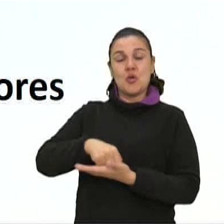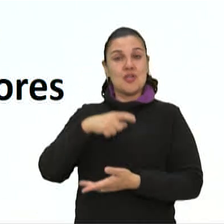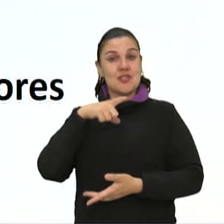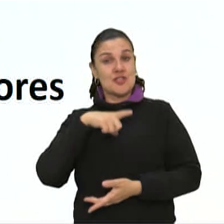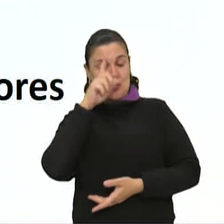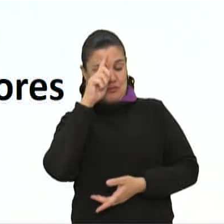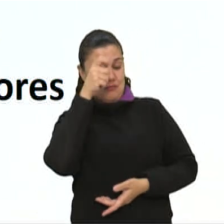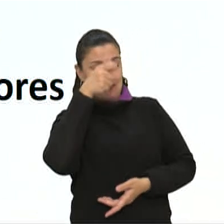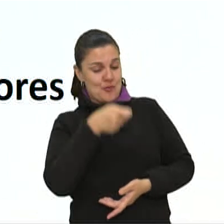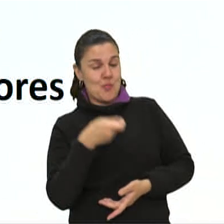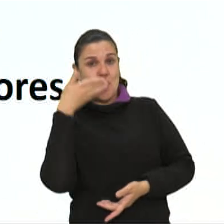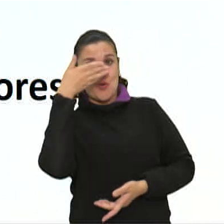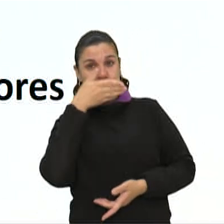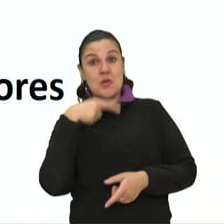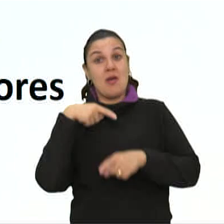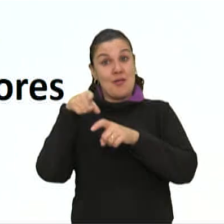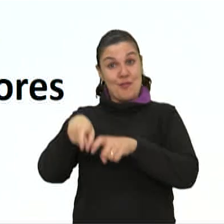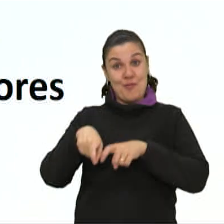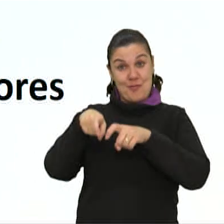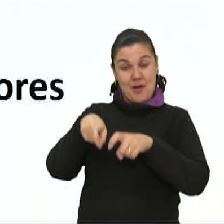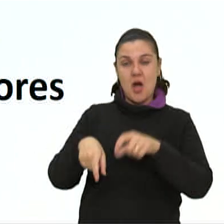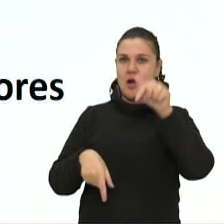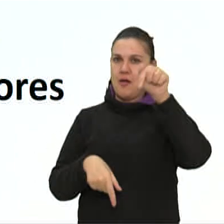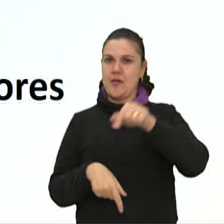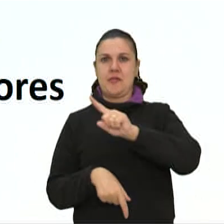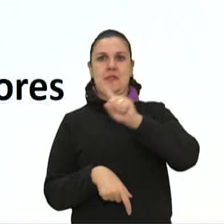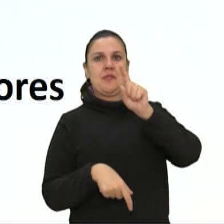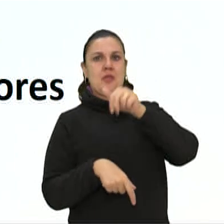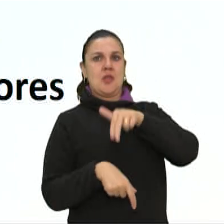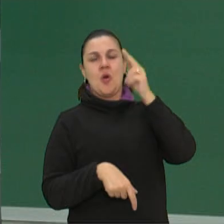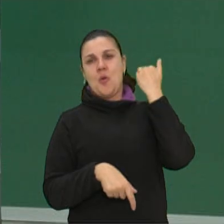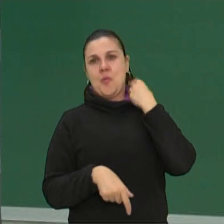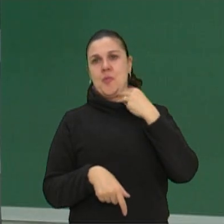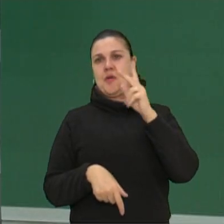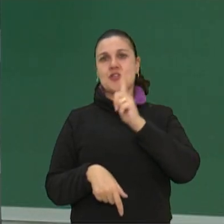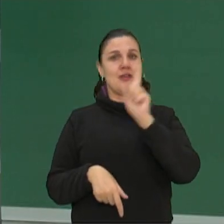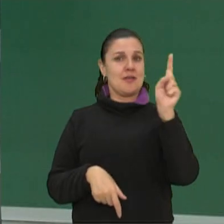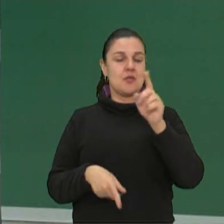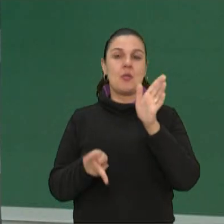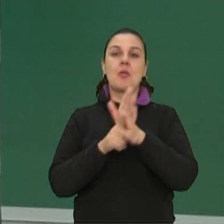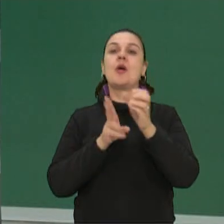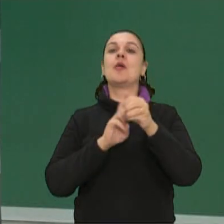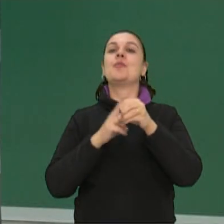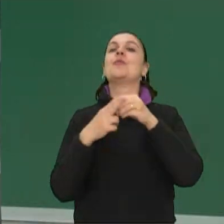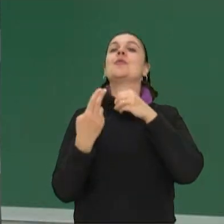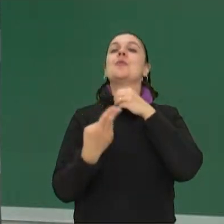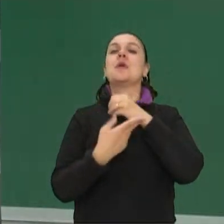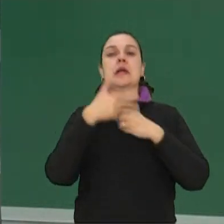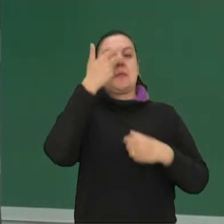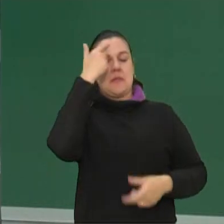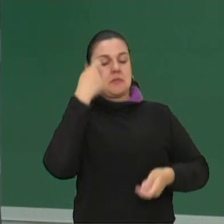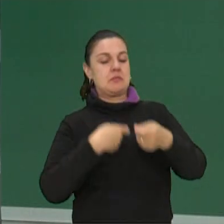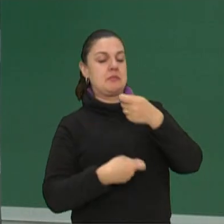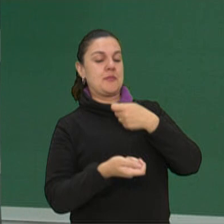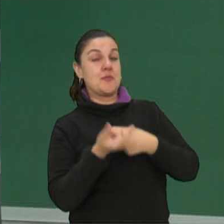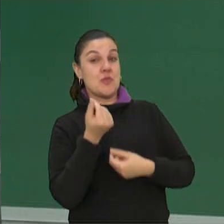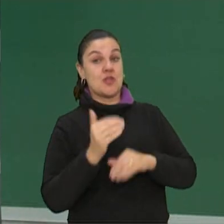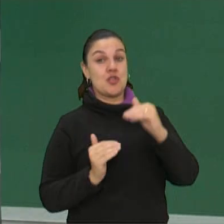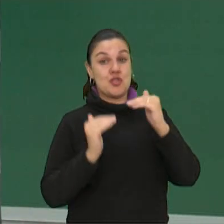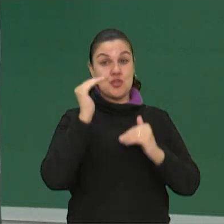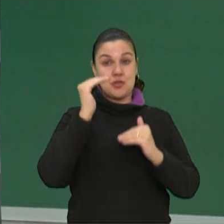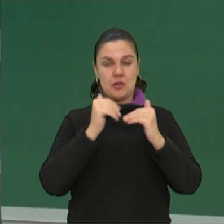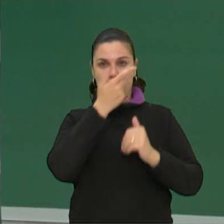forte e era rural. Aqui não, urbana, com pessoas de diferentes níveis sociais.